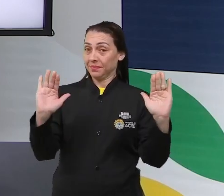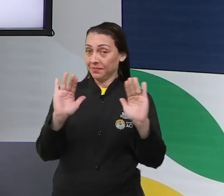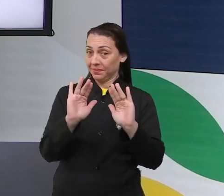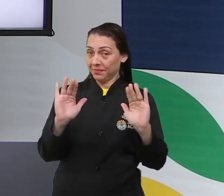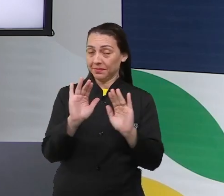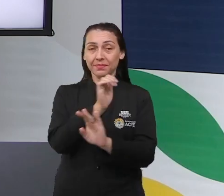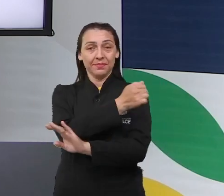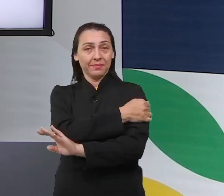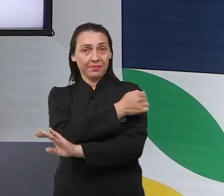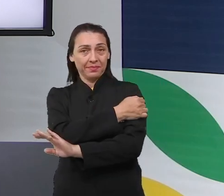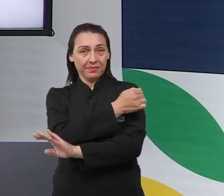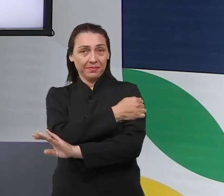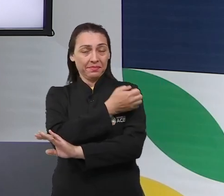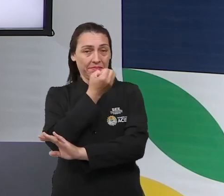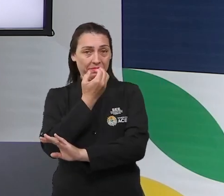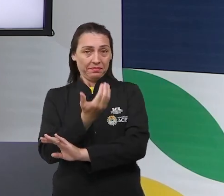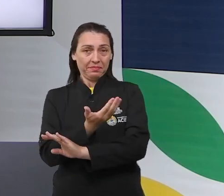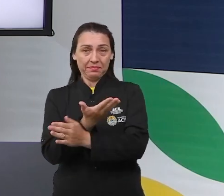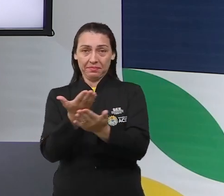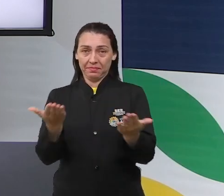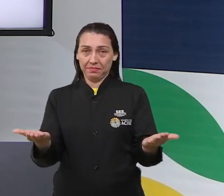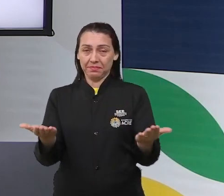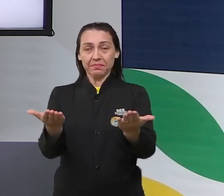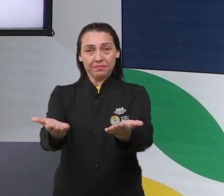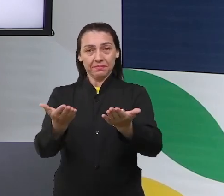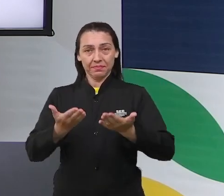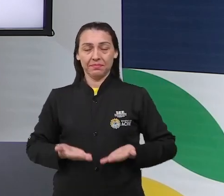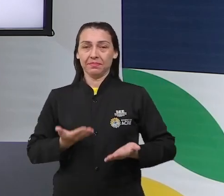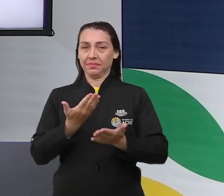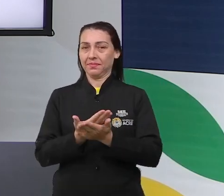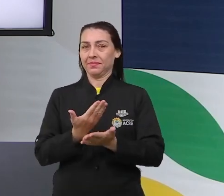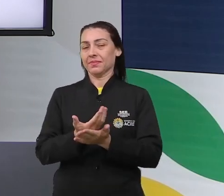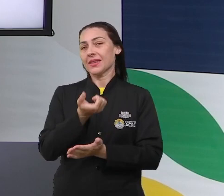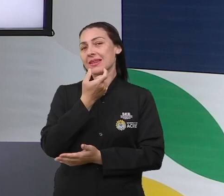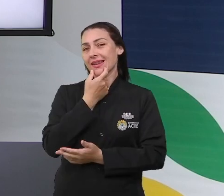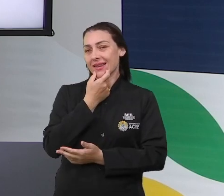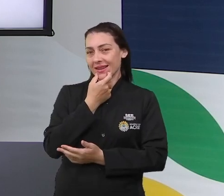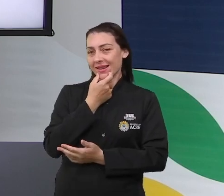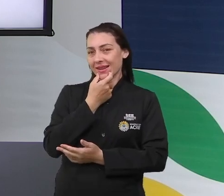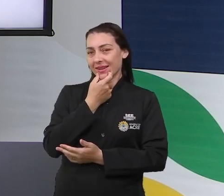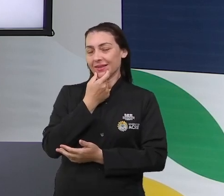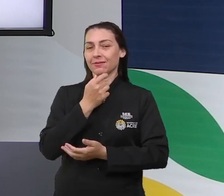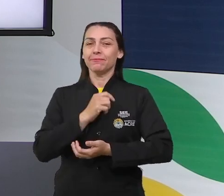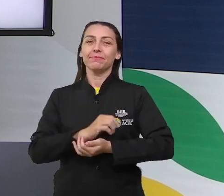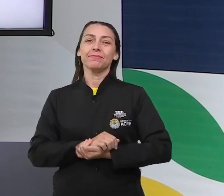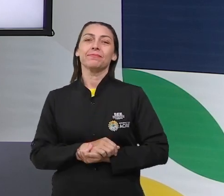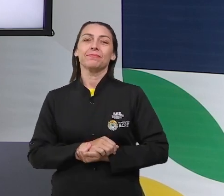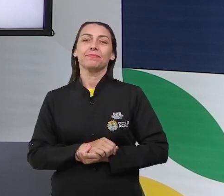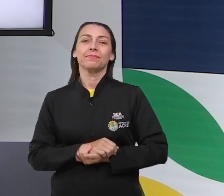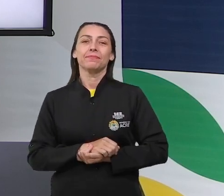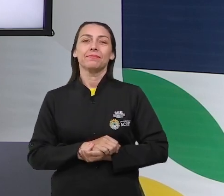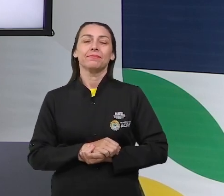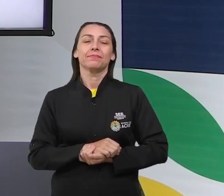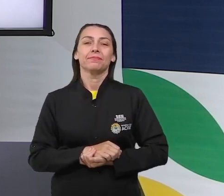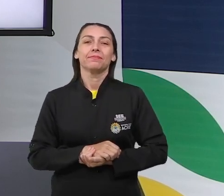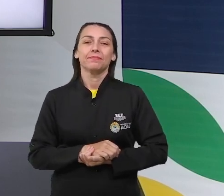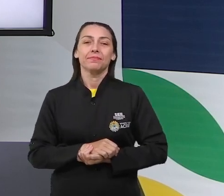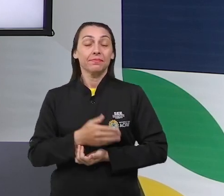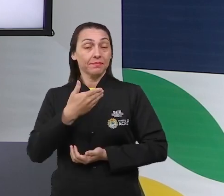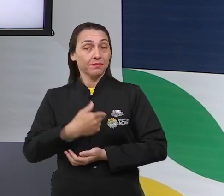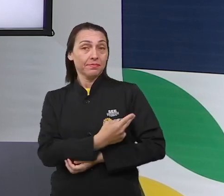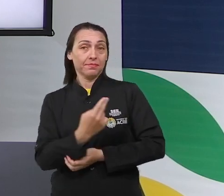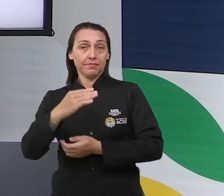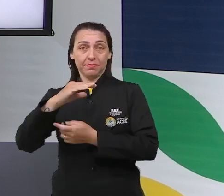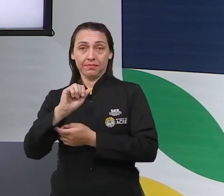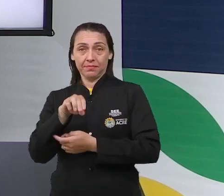Hello students! Olá alunos! Welcome to our English class. Bem-vindos à nossa aula de língua inglesa. My name